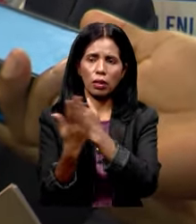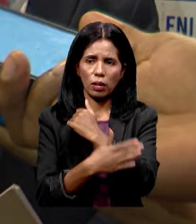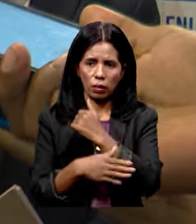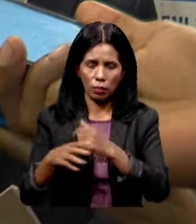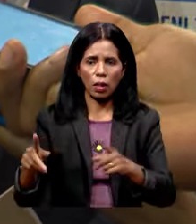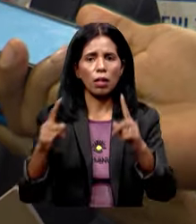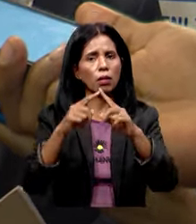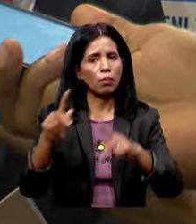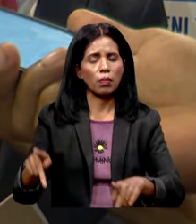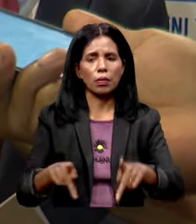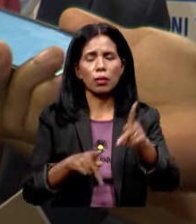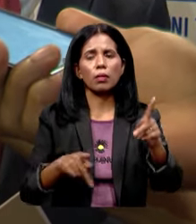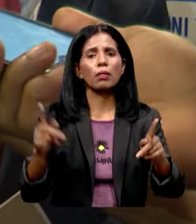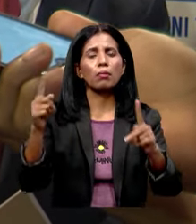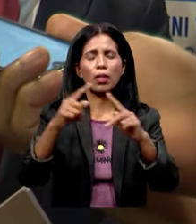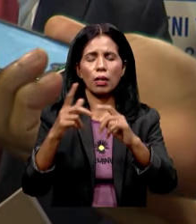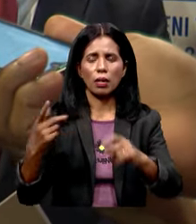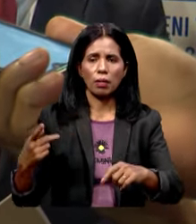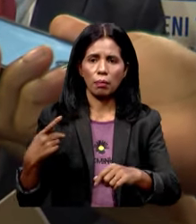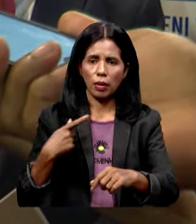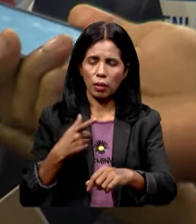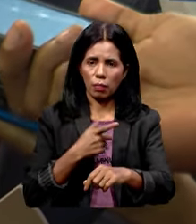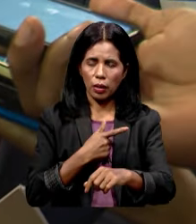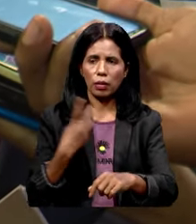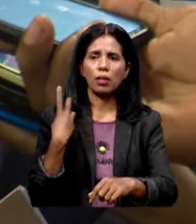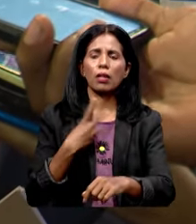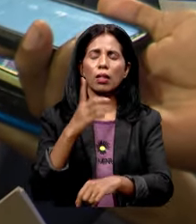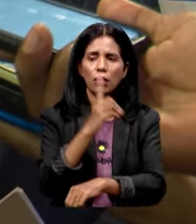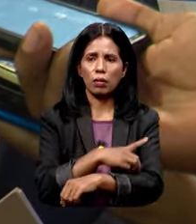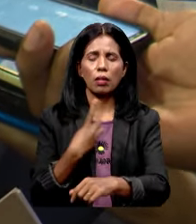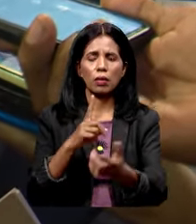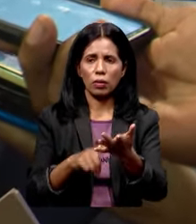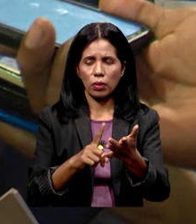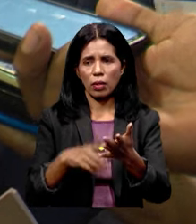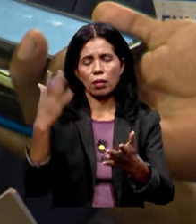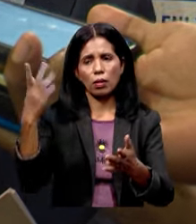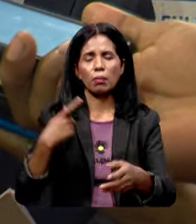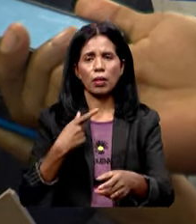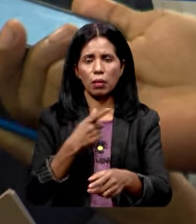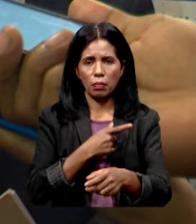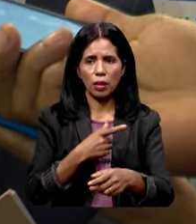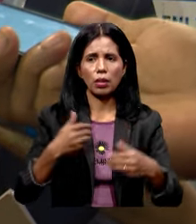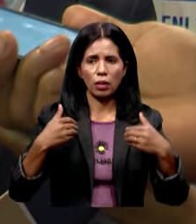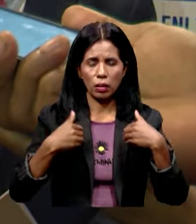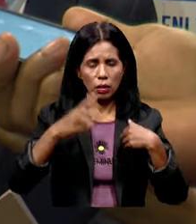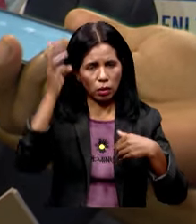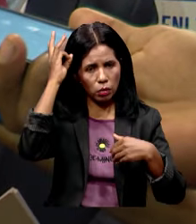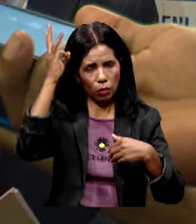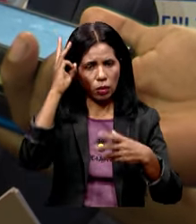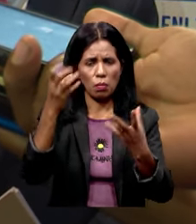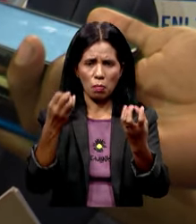público tu, ba parlamento, cata que foi nadao que a loro hira que nelara, a minha discussão em parlamento e a preocupações do